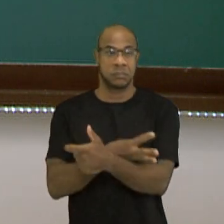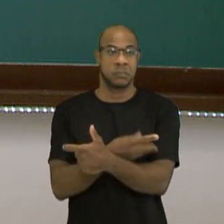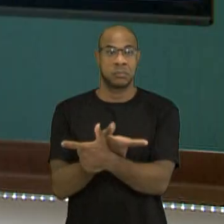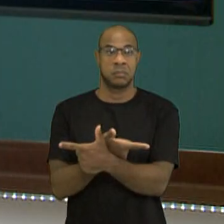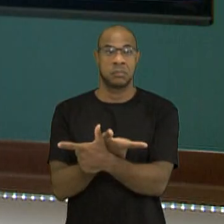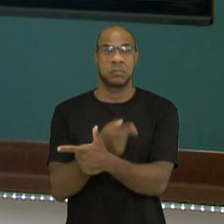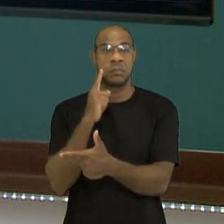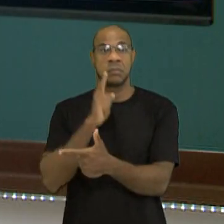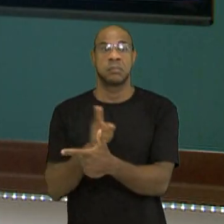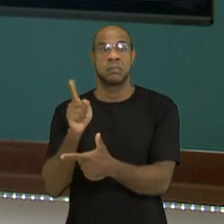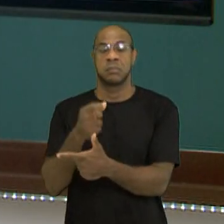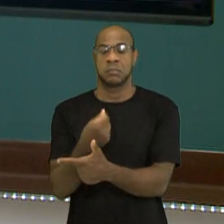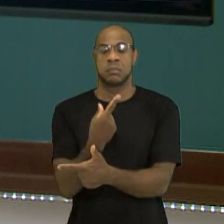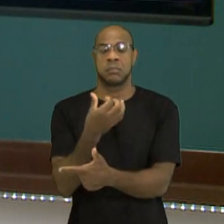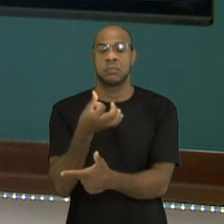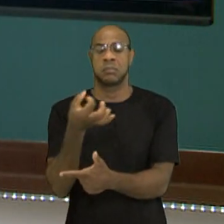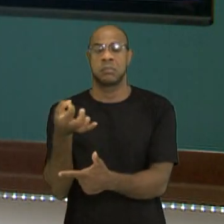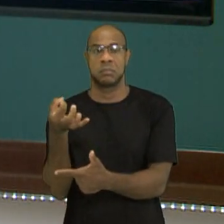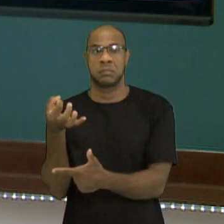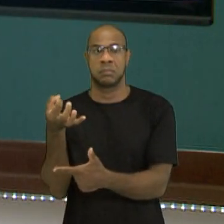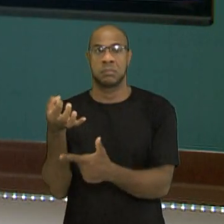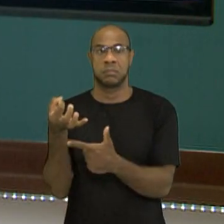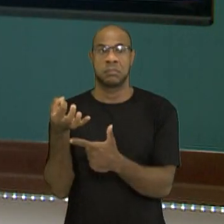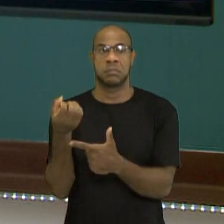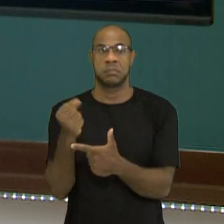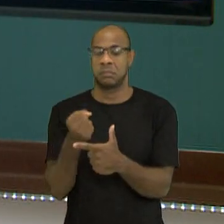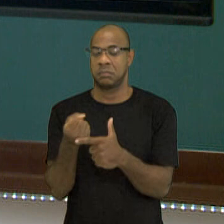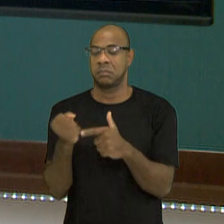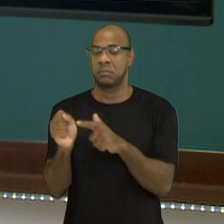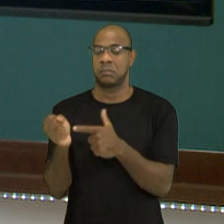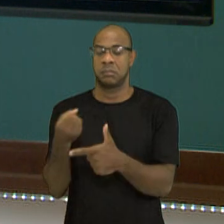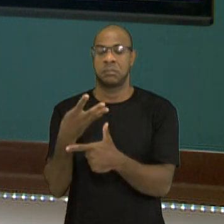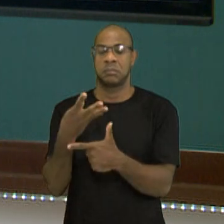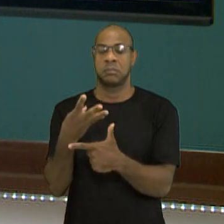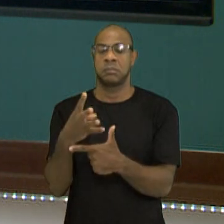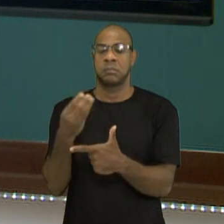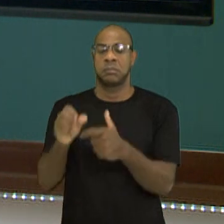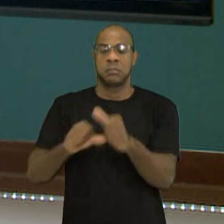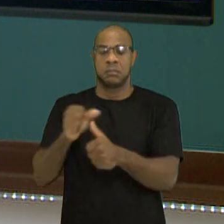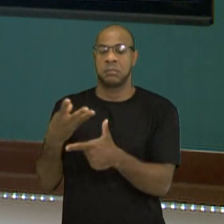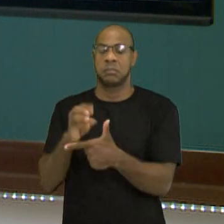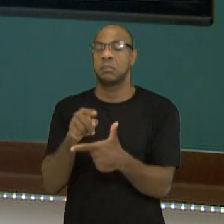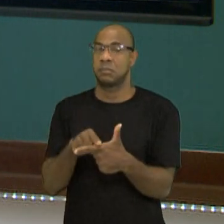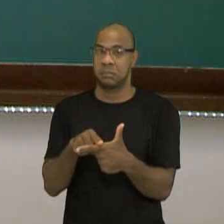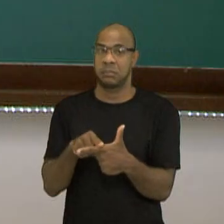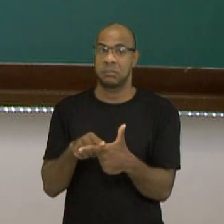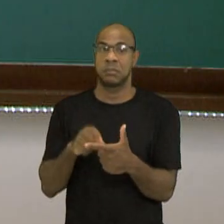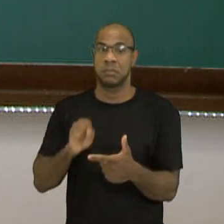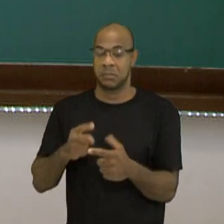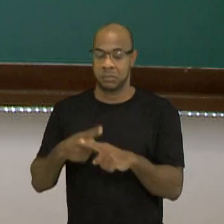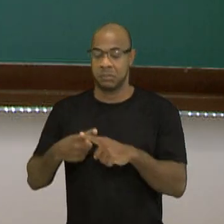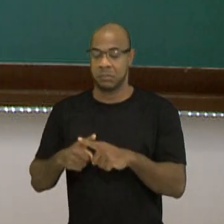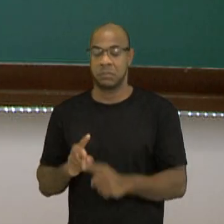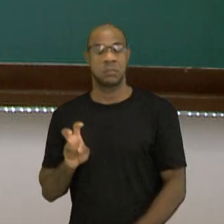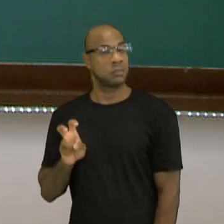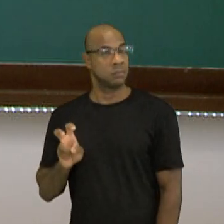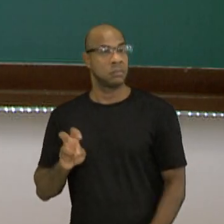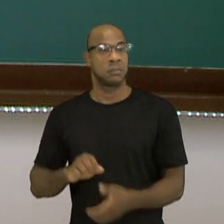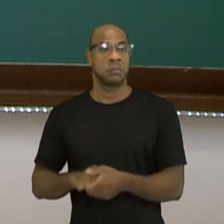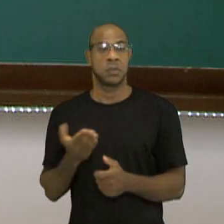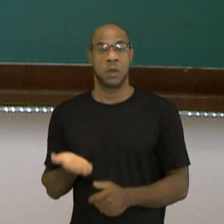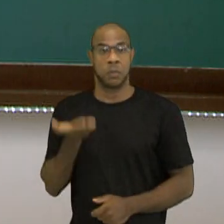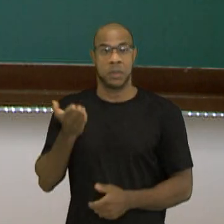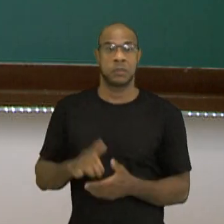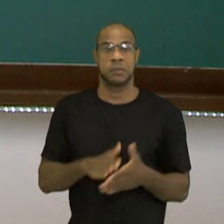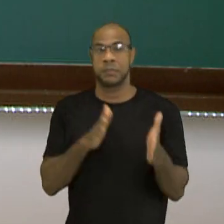virar 160 e esse 8 vai virar 40 se eu multiplicar por 5. Então, ela aumenta os valores. Mas olha a